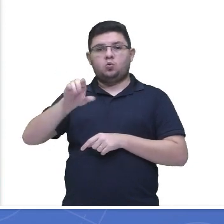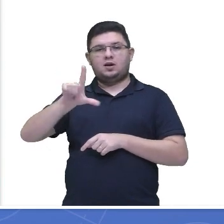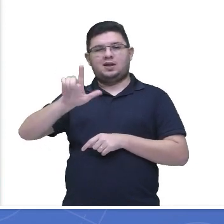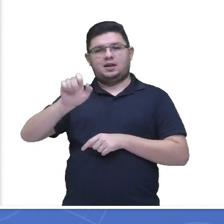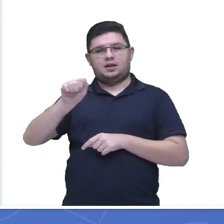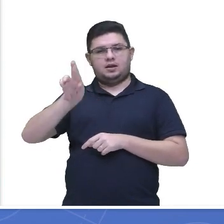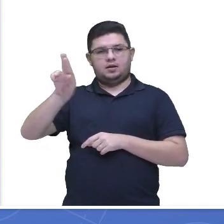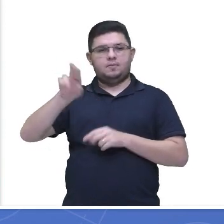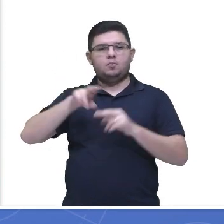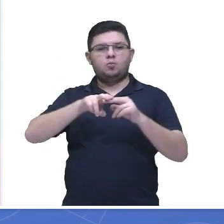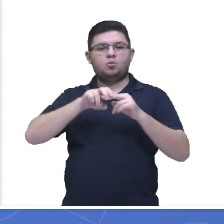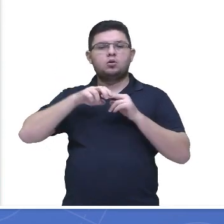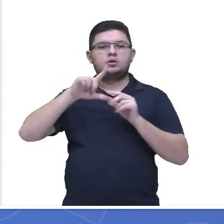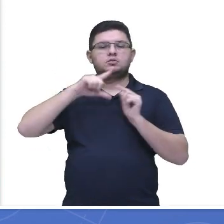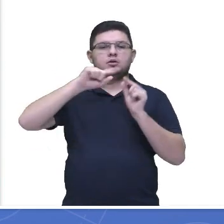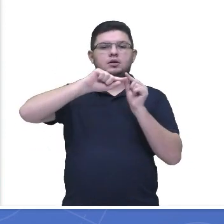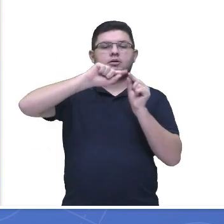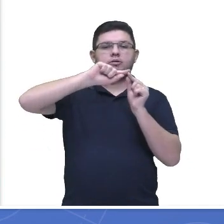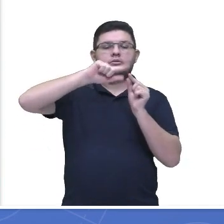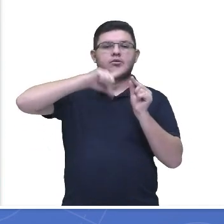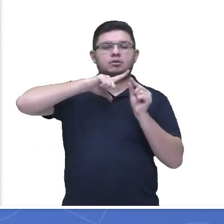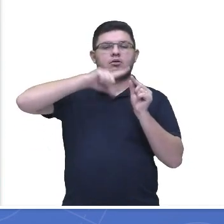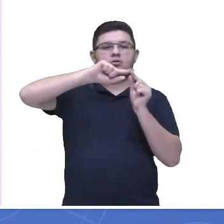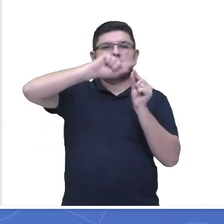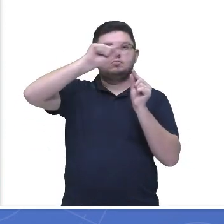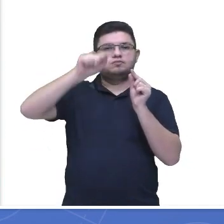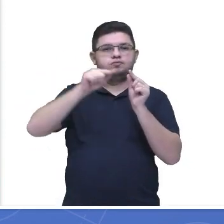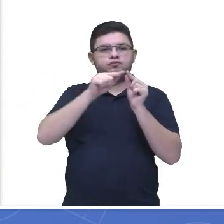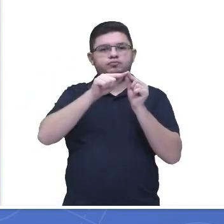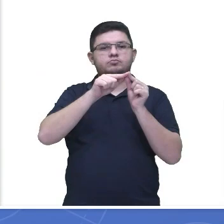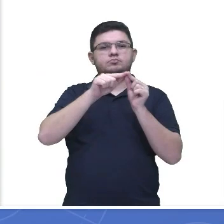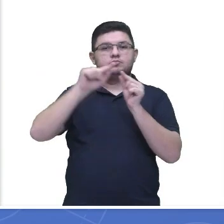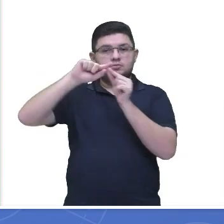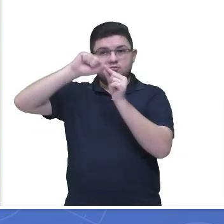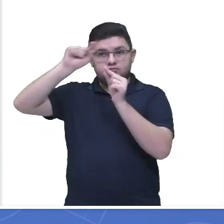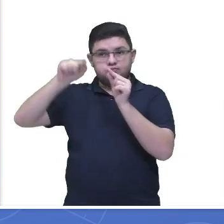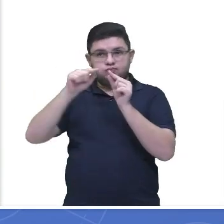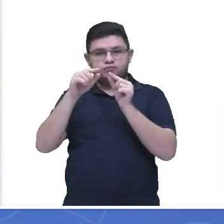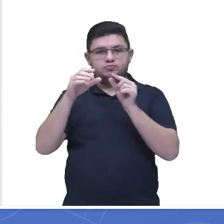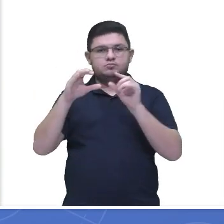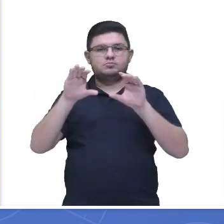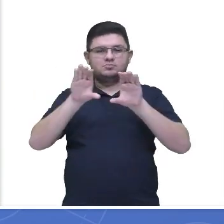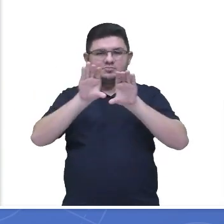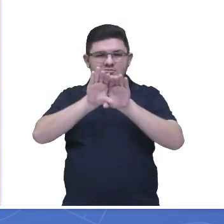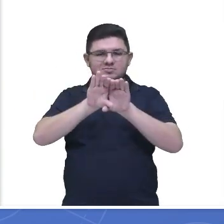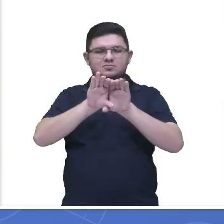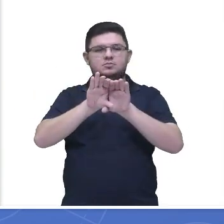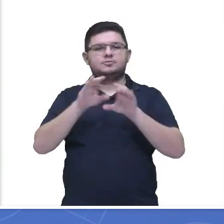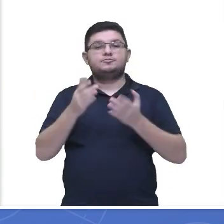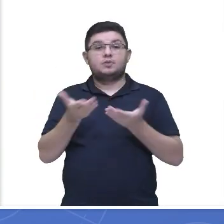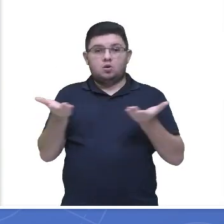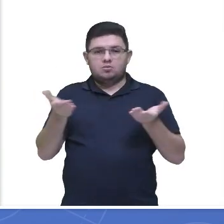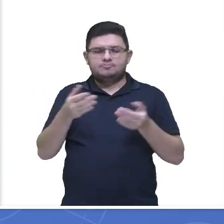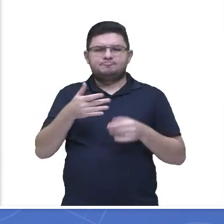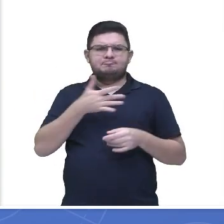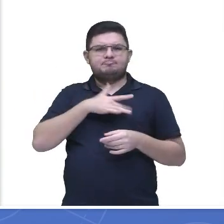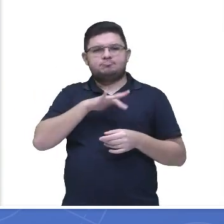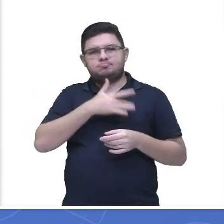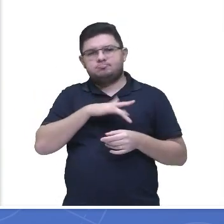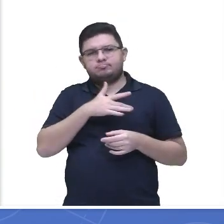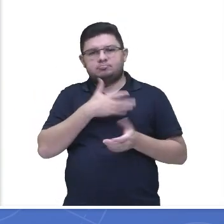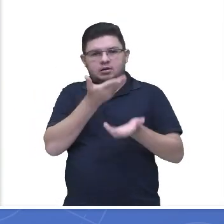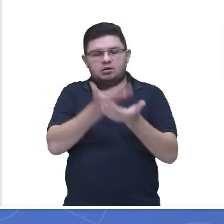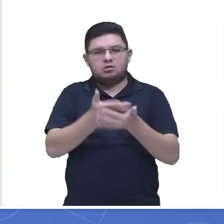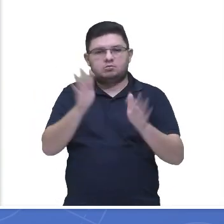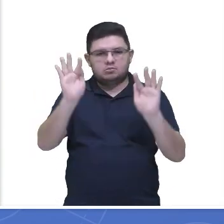aromáticos. Poxa, que pena! Nossa aula encerrou, mas amanhã nós temos um